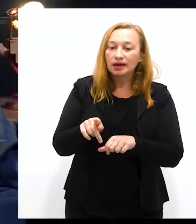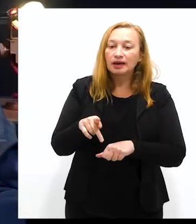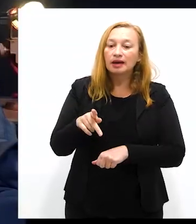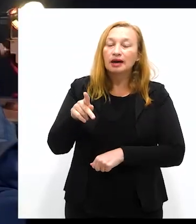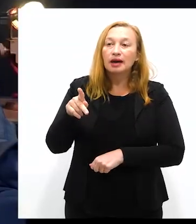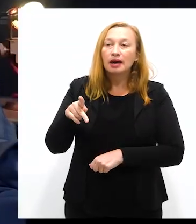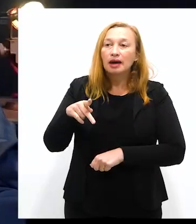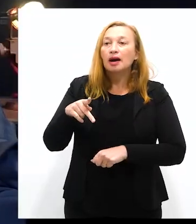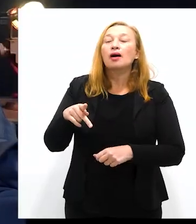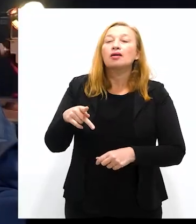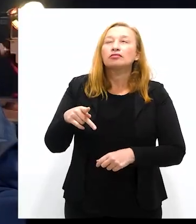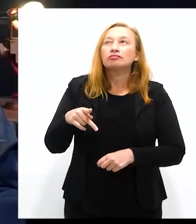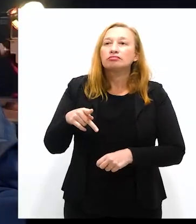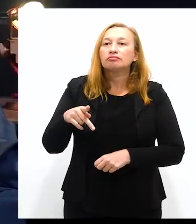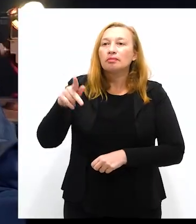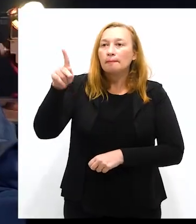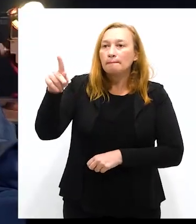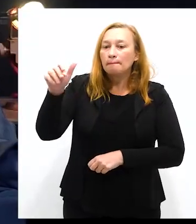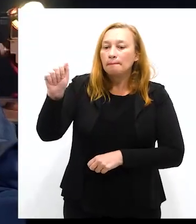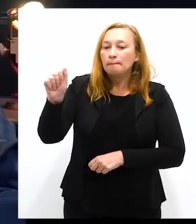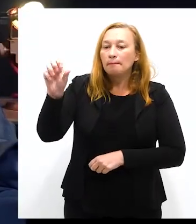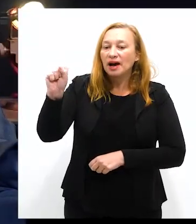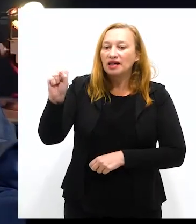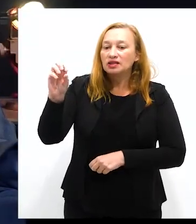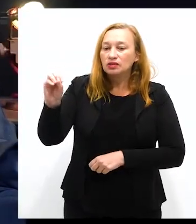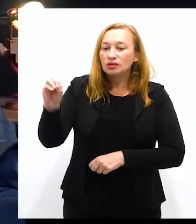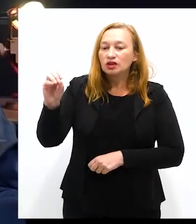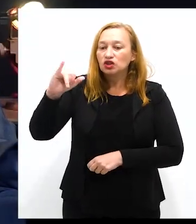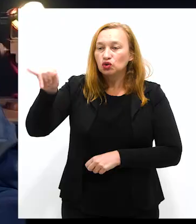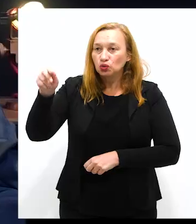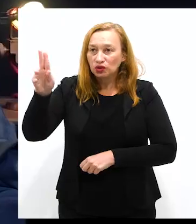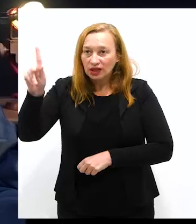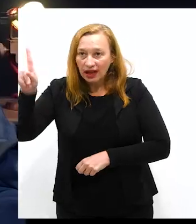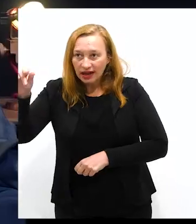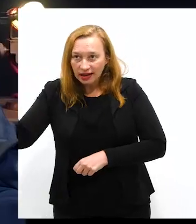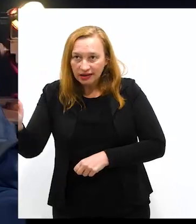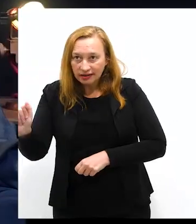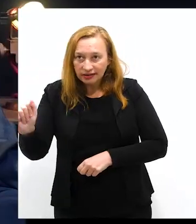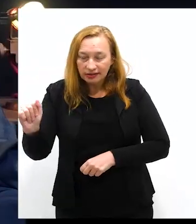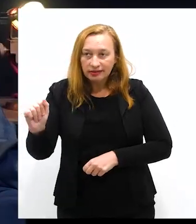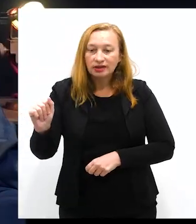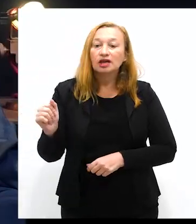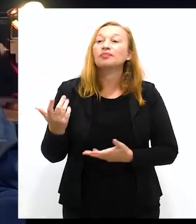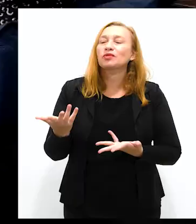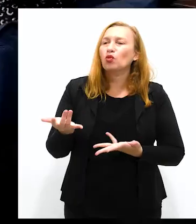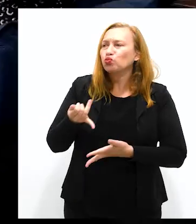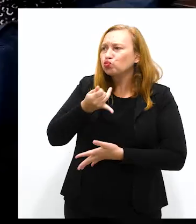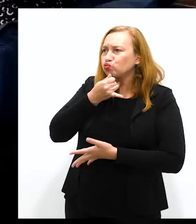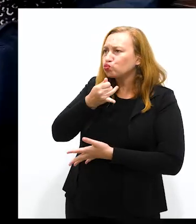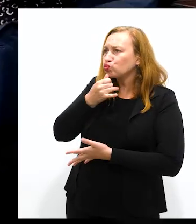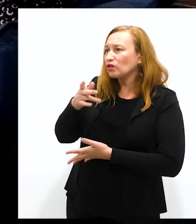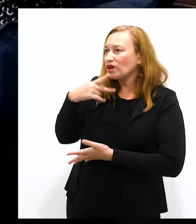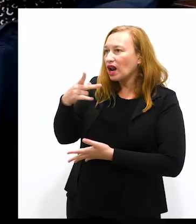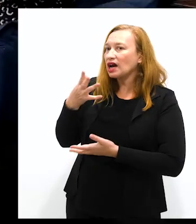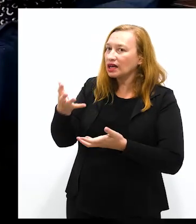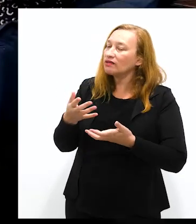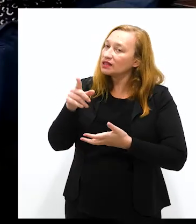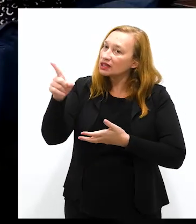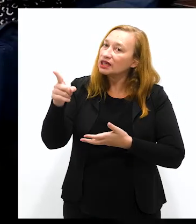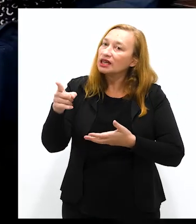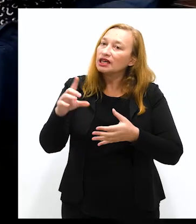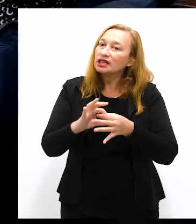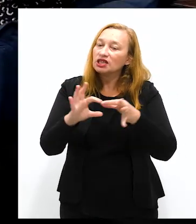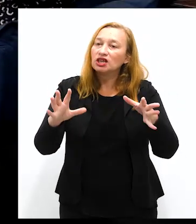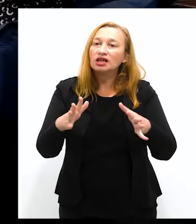muito maior. Ramiro, tem uma notícia triste para te dar. Nosso programa está chegando ao fim. Queria